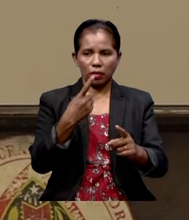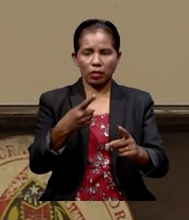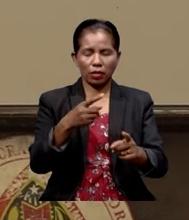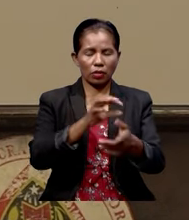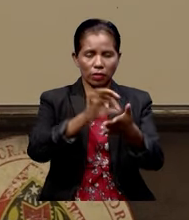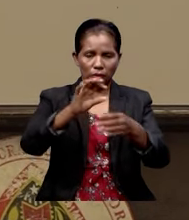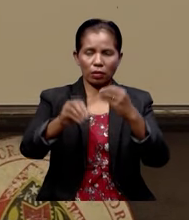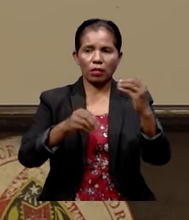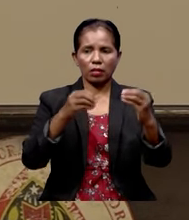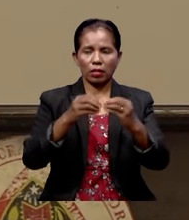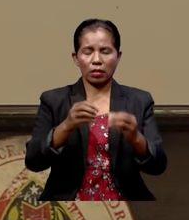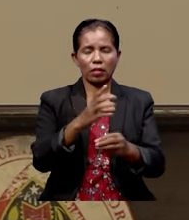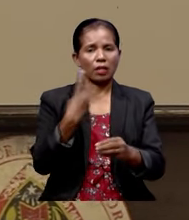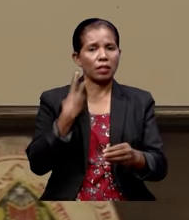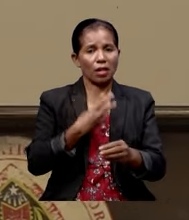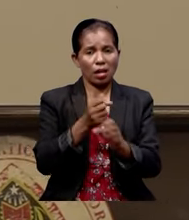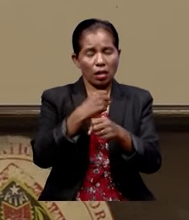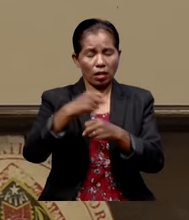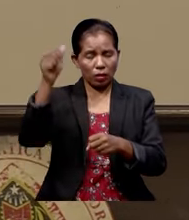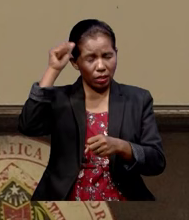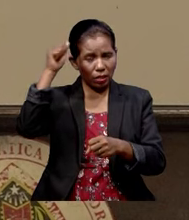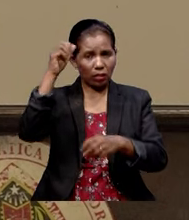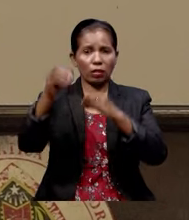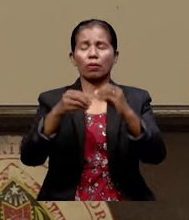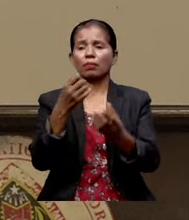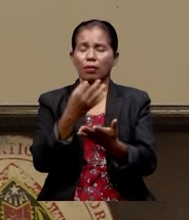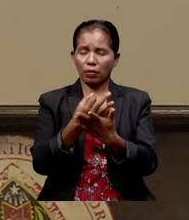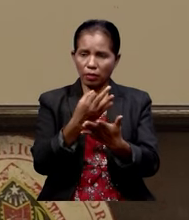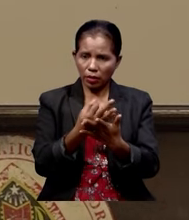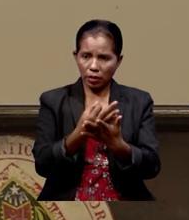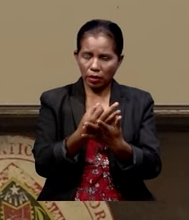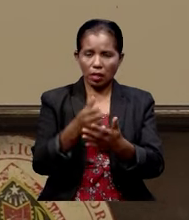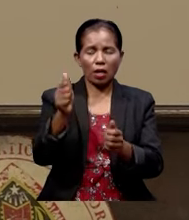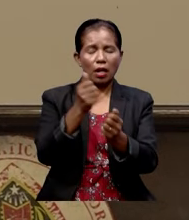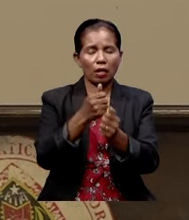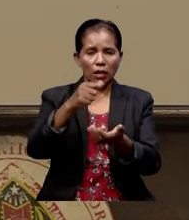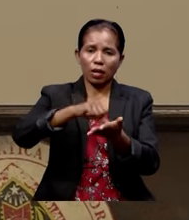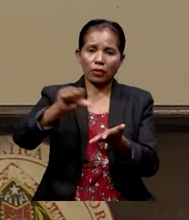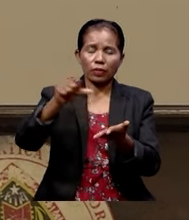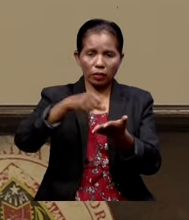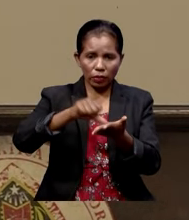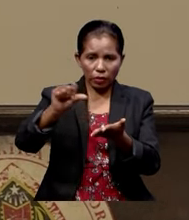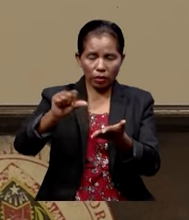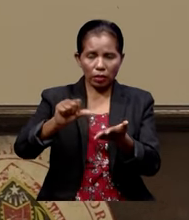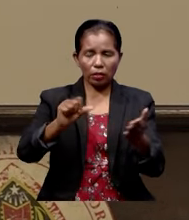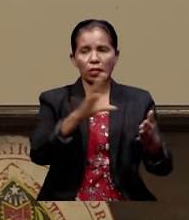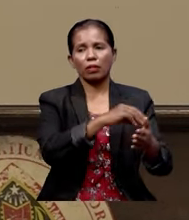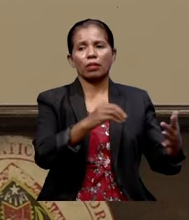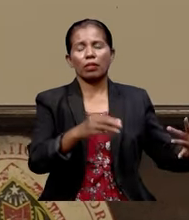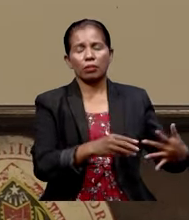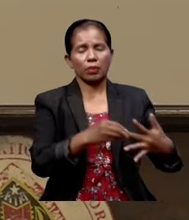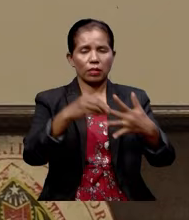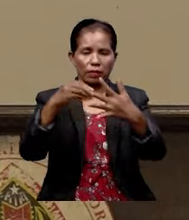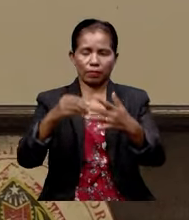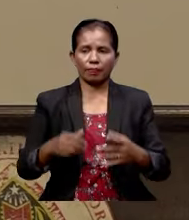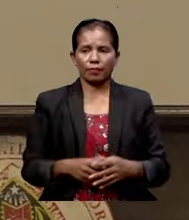contabilística, analista financeiro, auditoria, no especialista tributário.